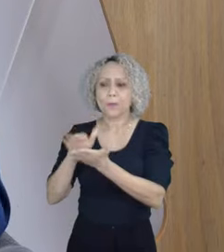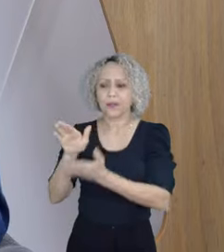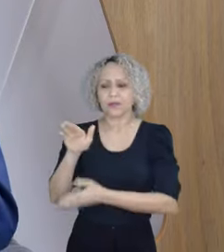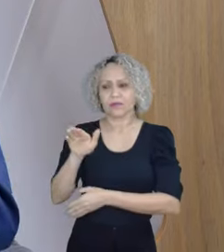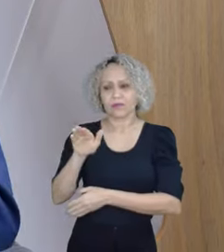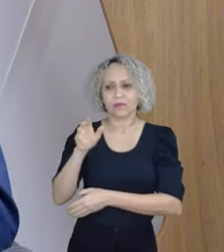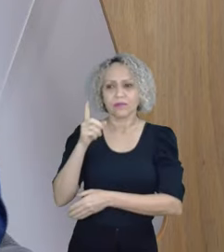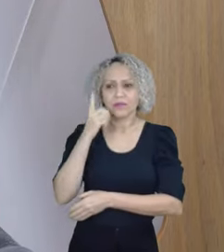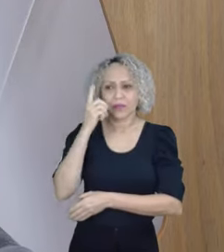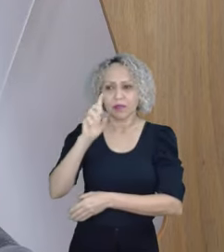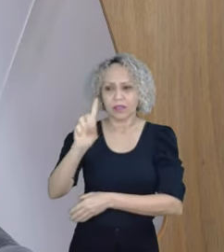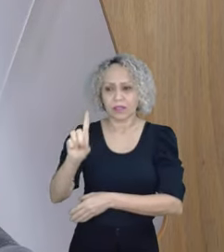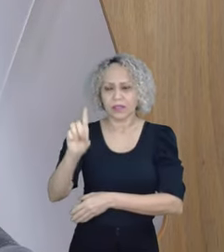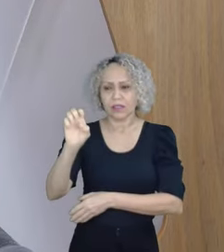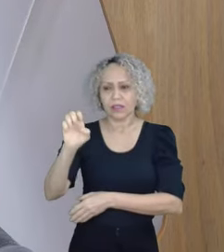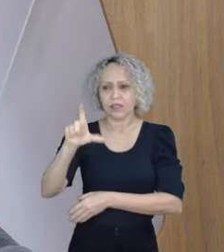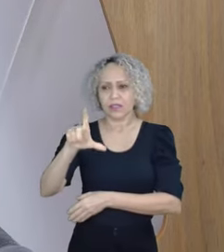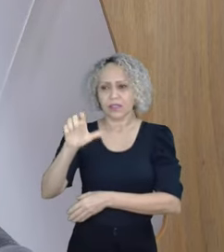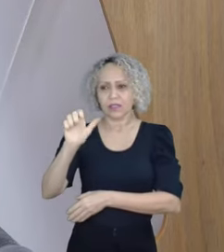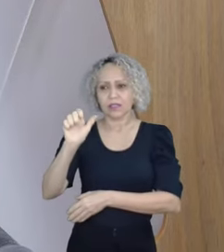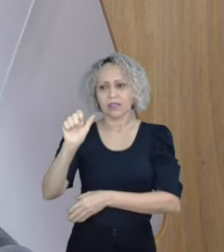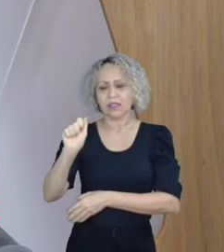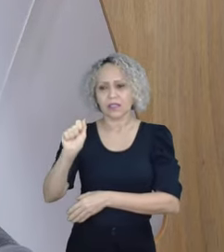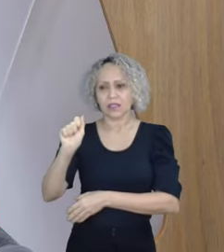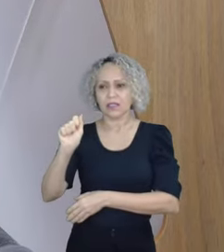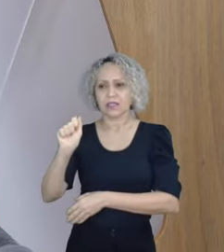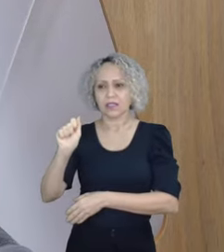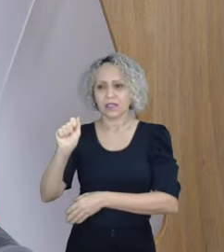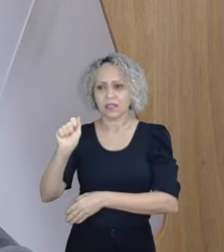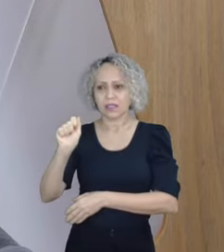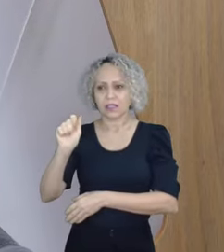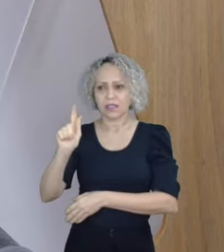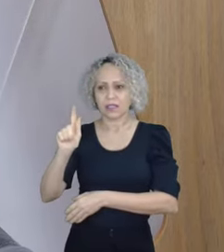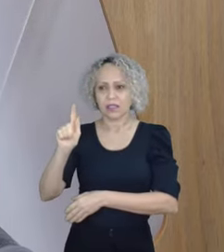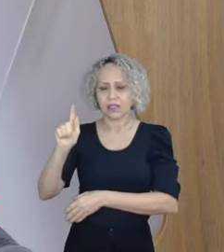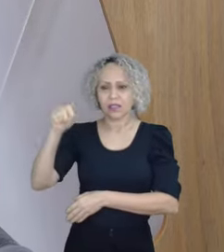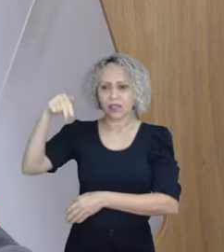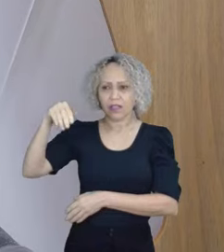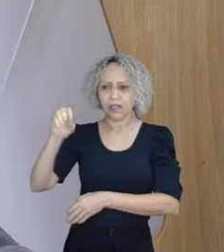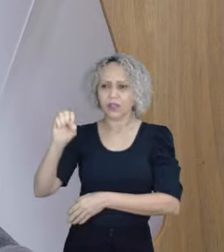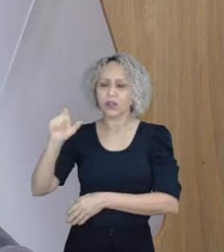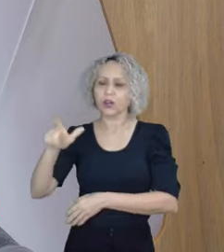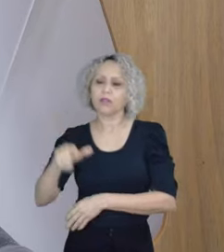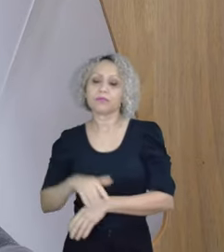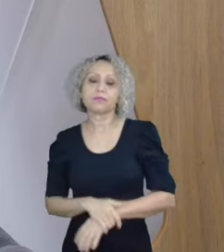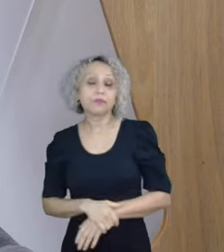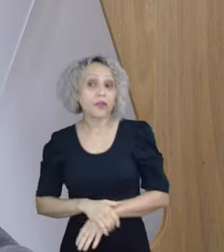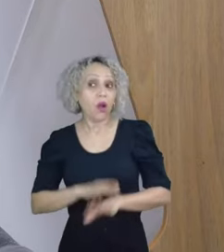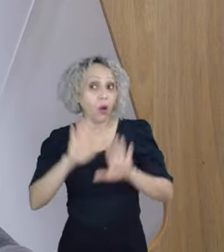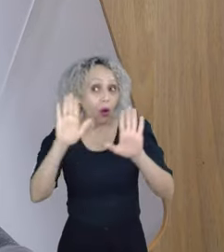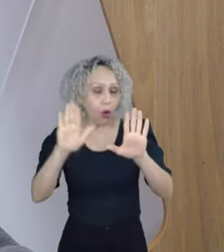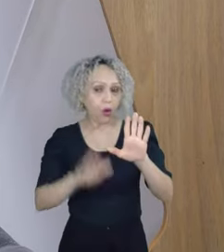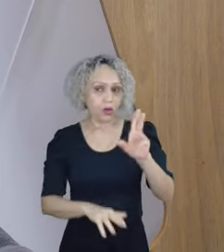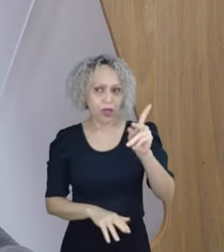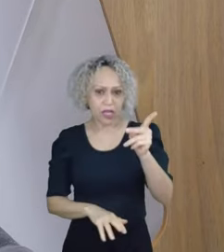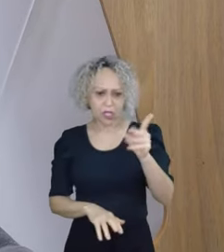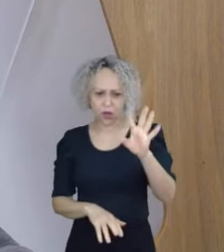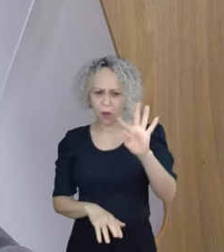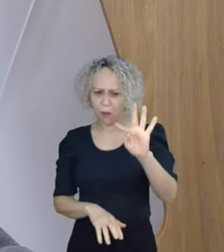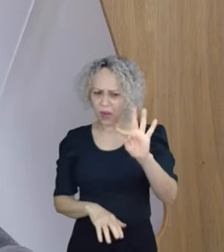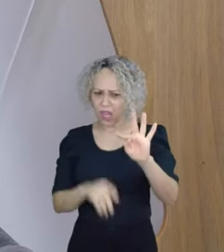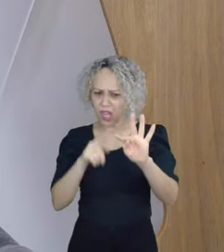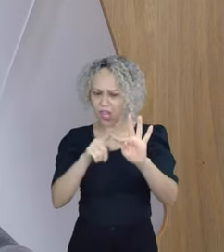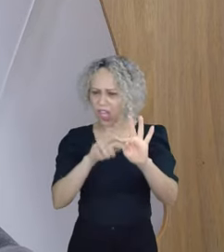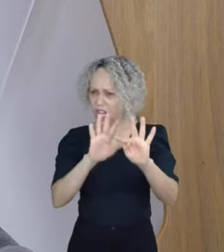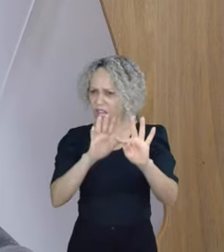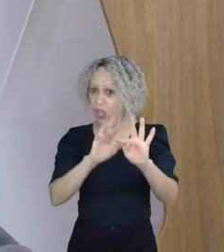vão recorrer. Vale lembrar que não era só o PT e o PL que estava pedindo a cassação do senador Sérgio Moro,